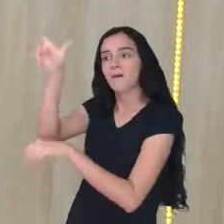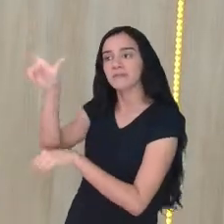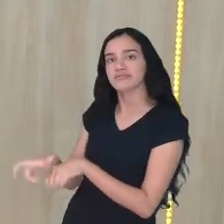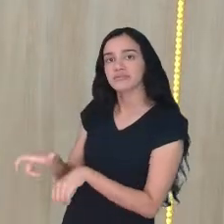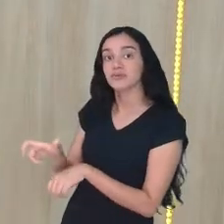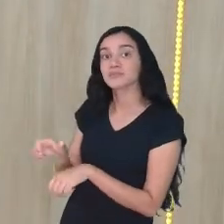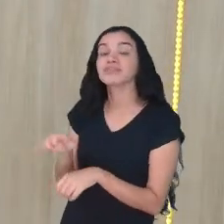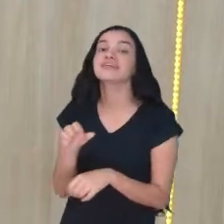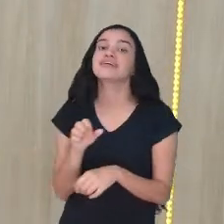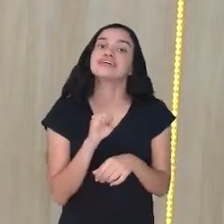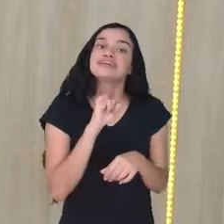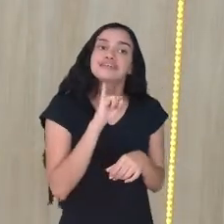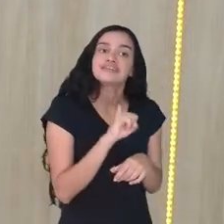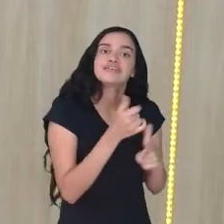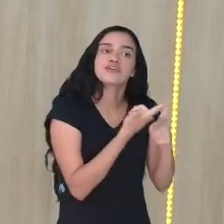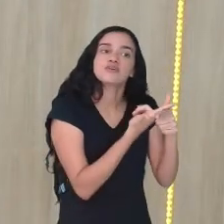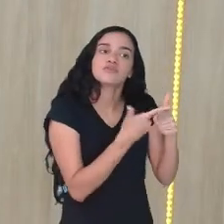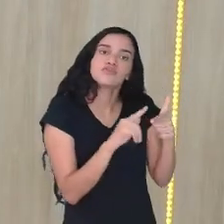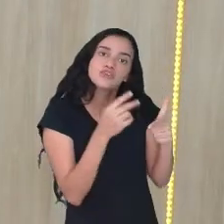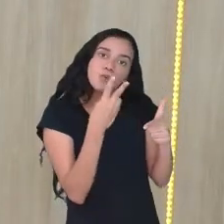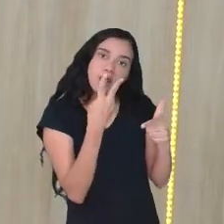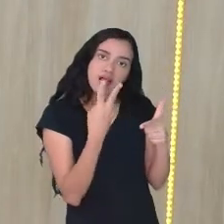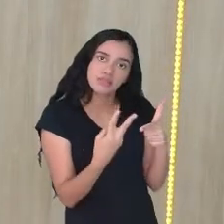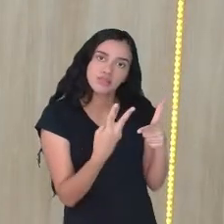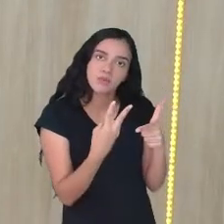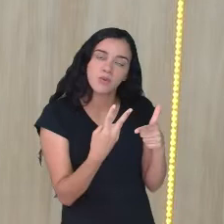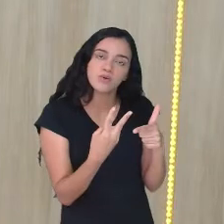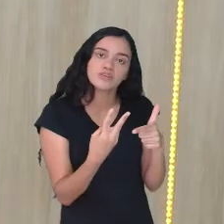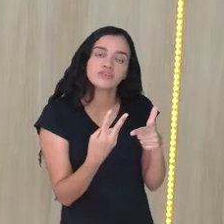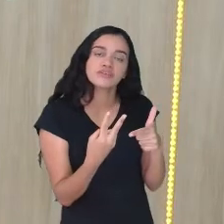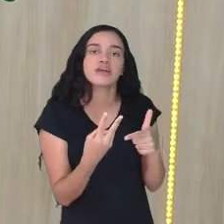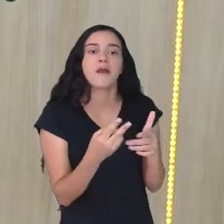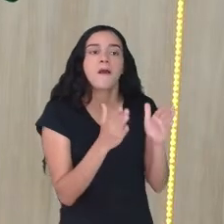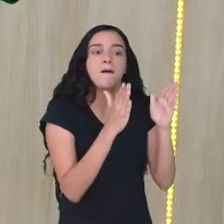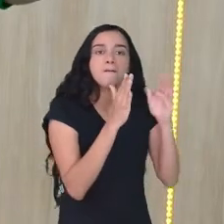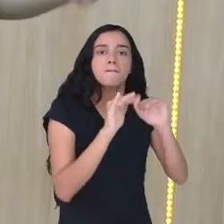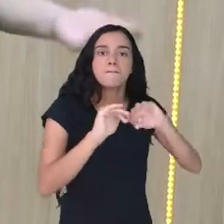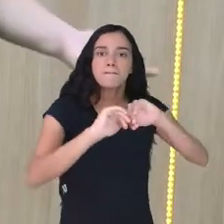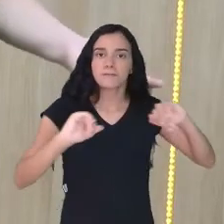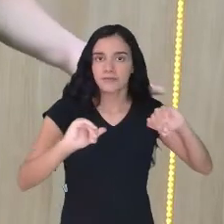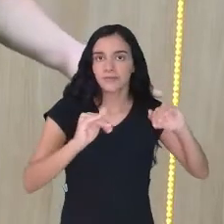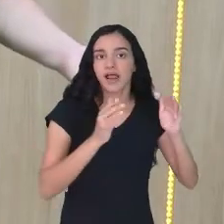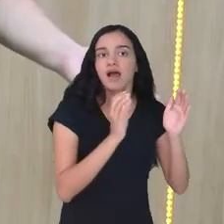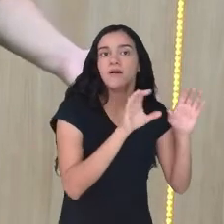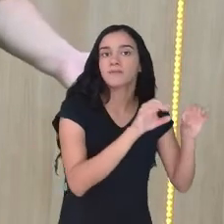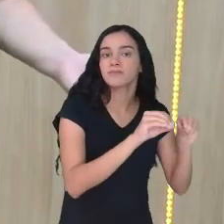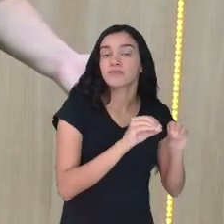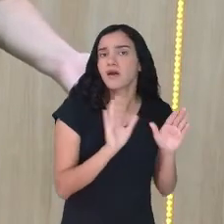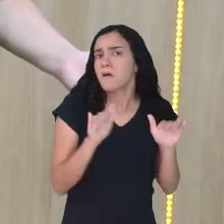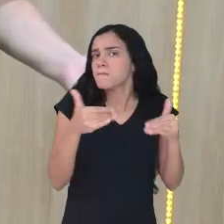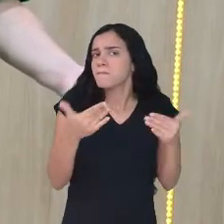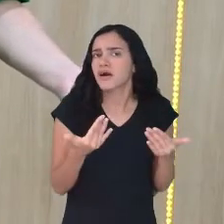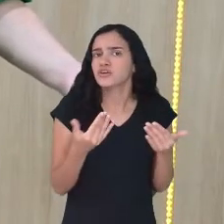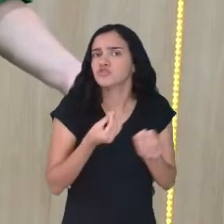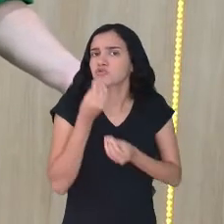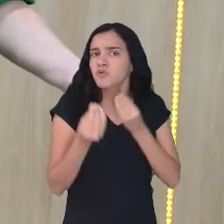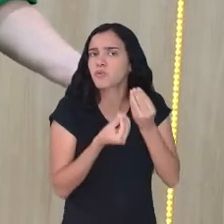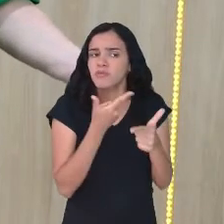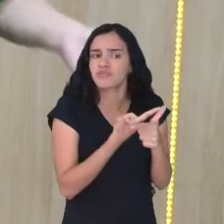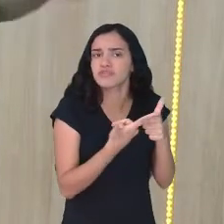eu divido para 2, eu vou pegar metade para um, metade para outro. Mas como é que eu vou dividir por